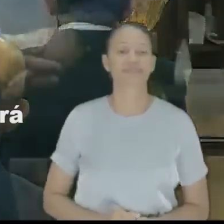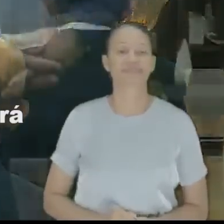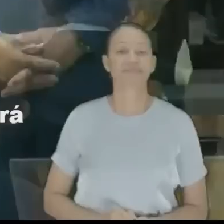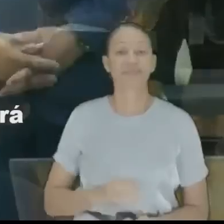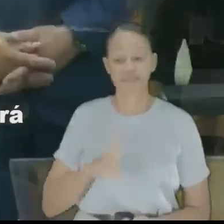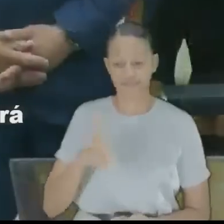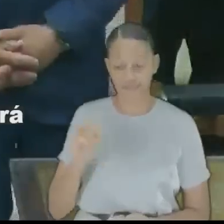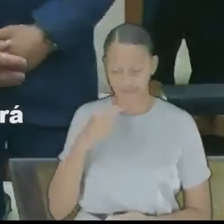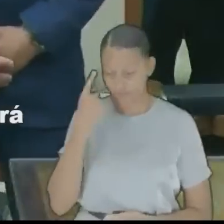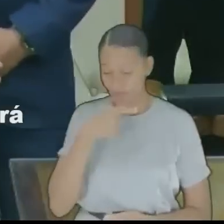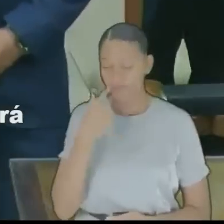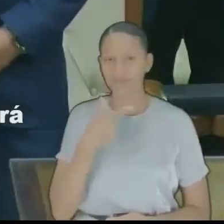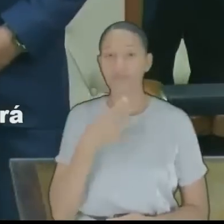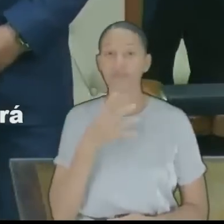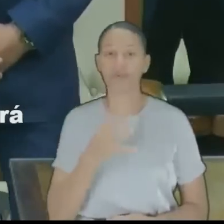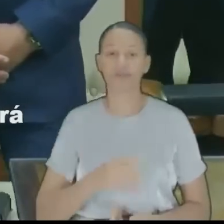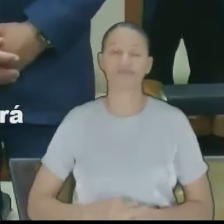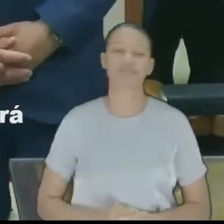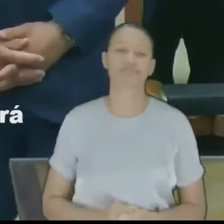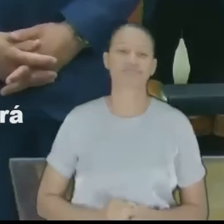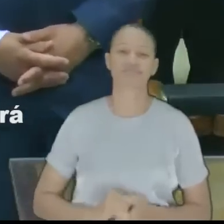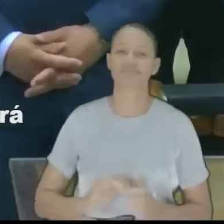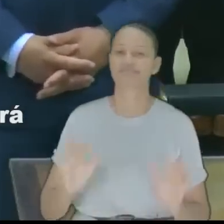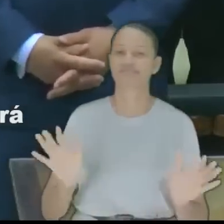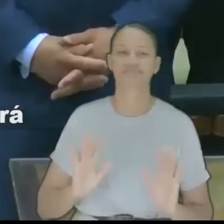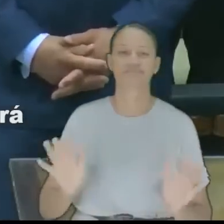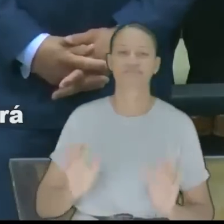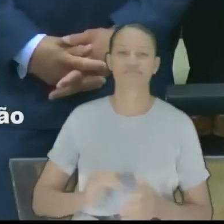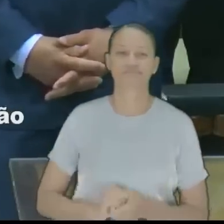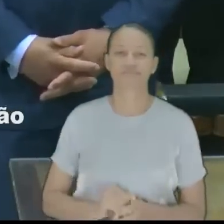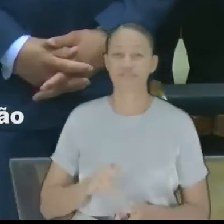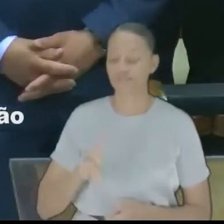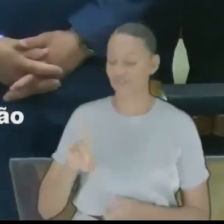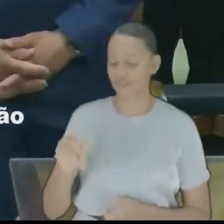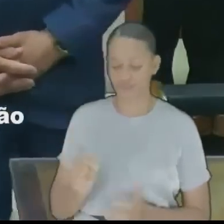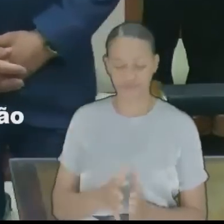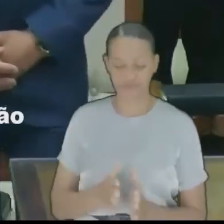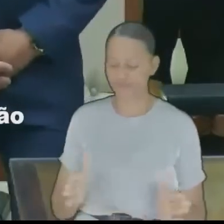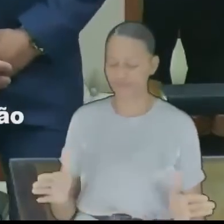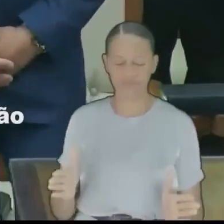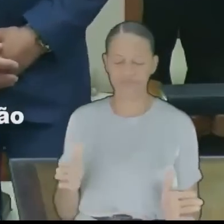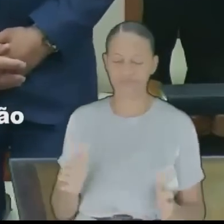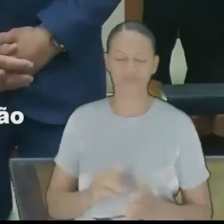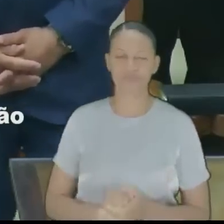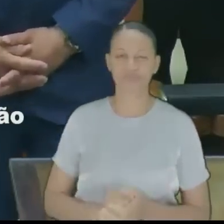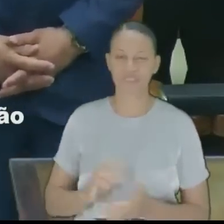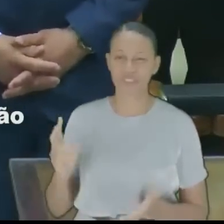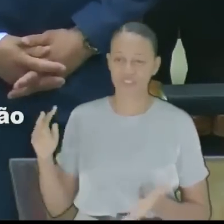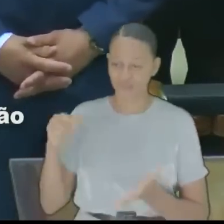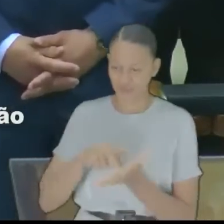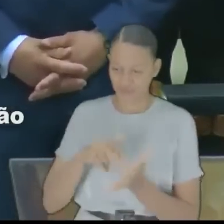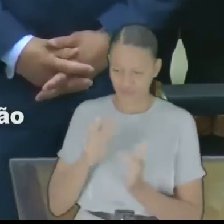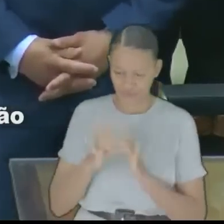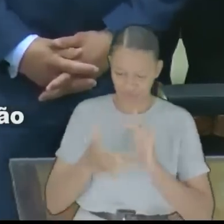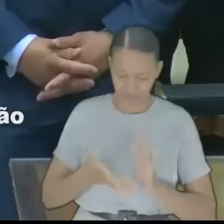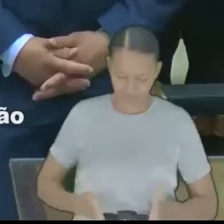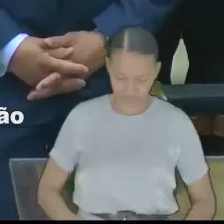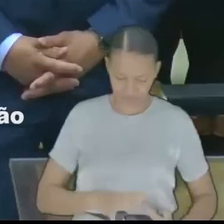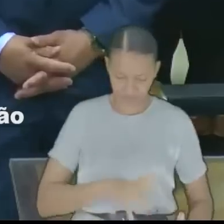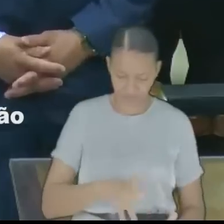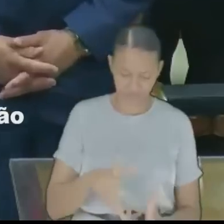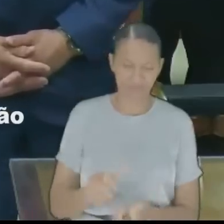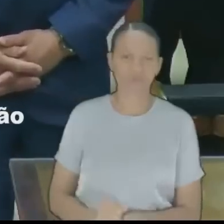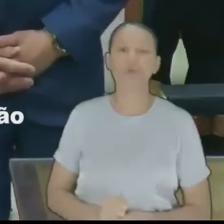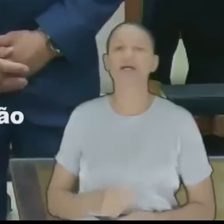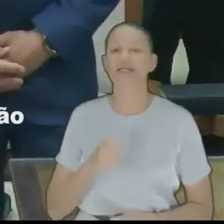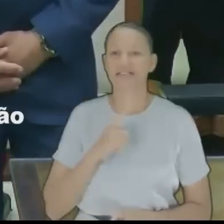Esse dia de 24 horas? Não. Desde que Cristo veio à terra, que os montes estão